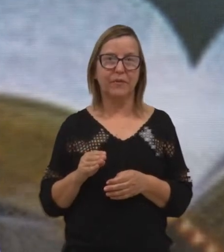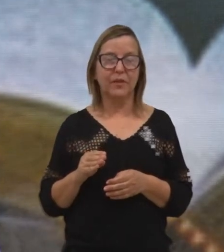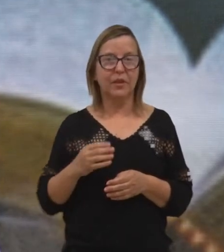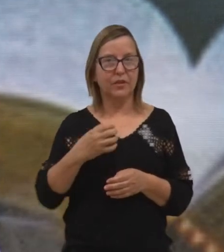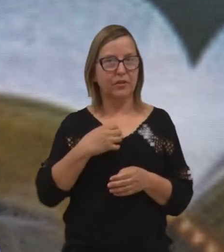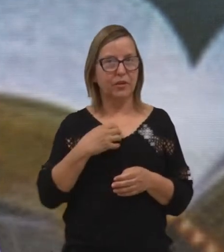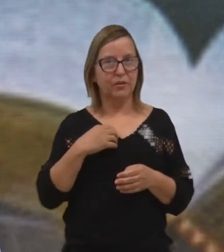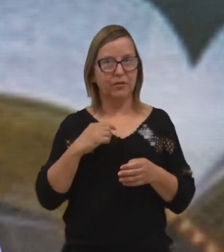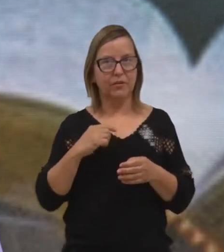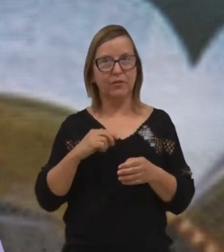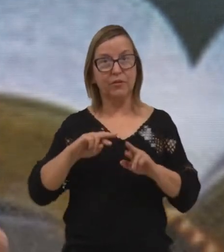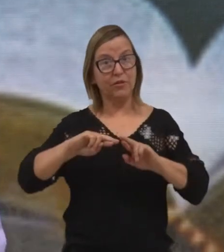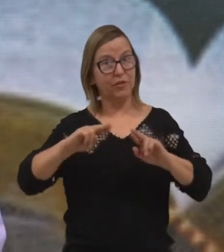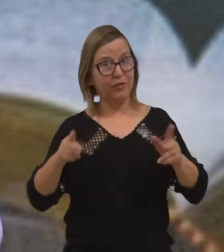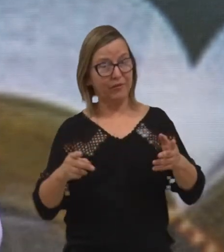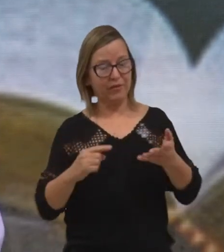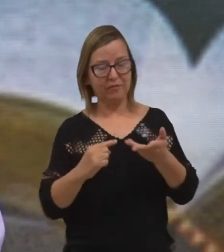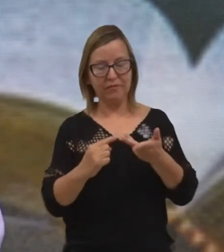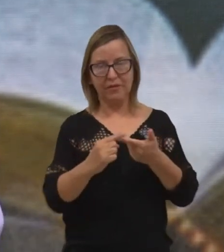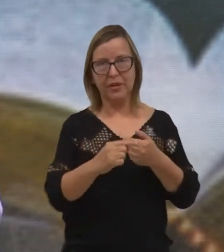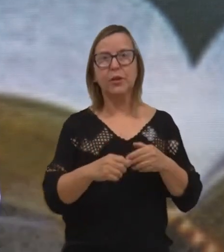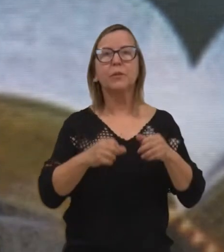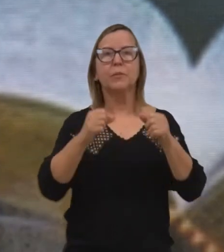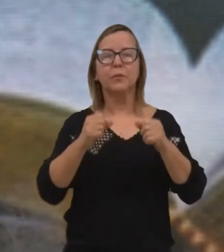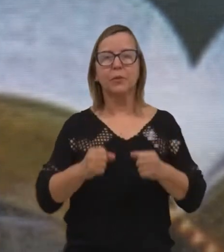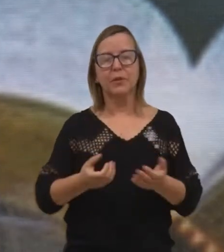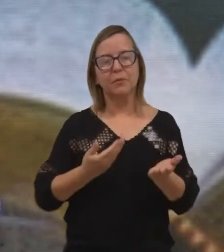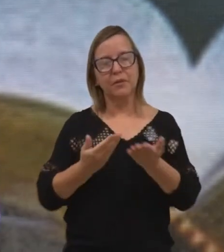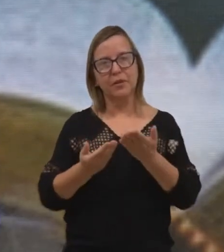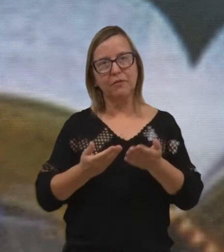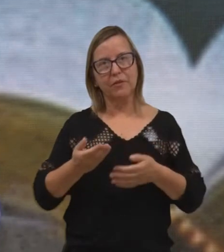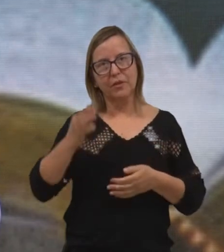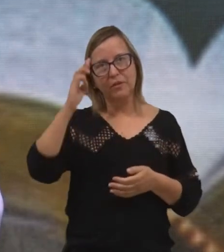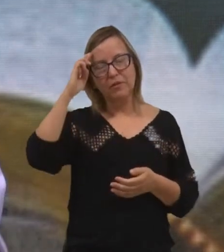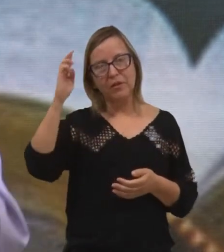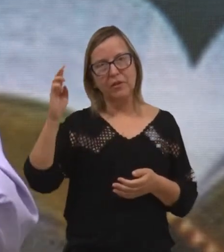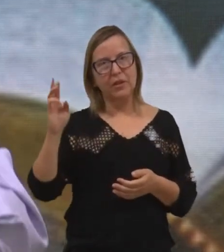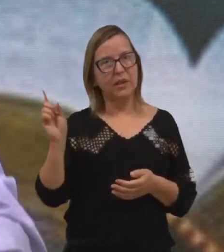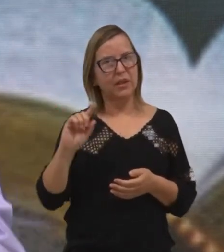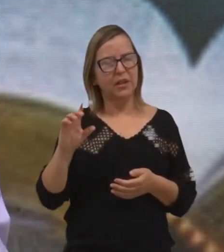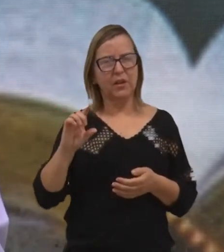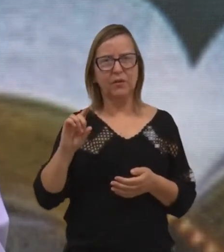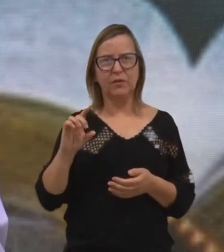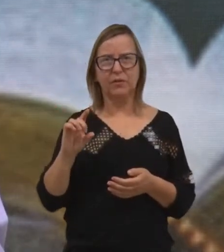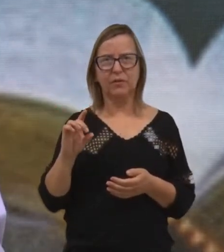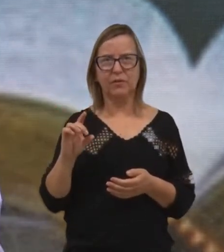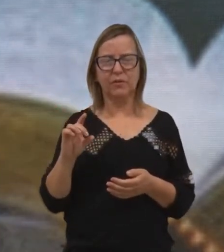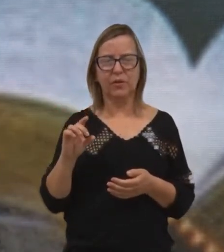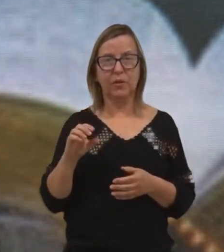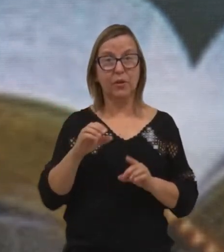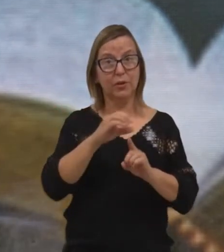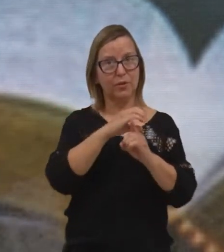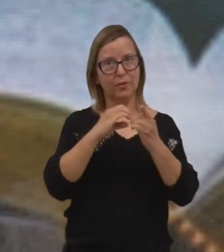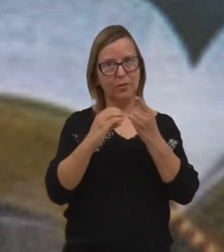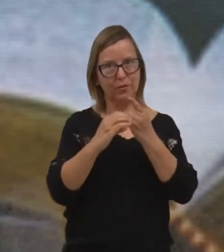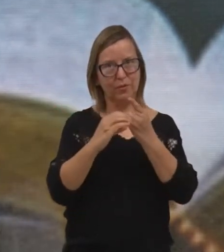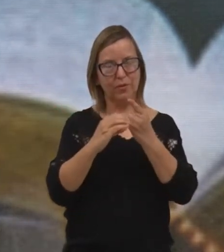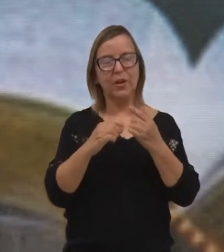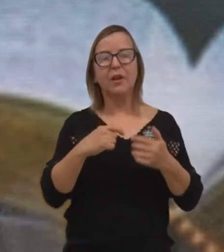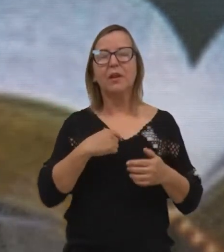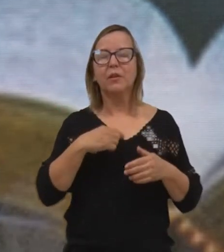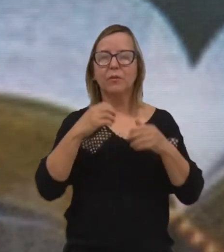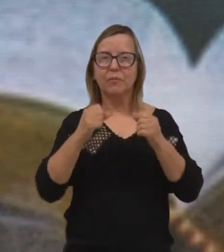podemos servir ao Senhor. E não especificamente, por exemplo, aqui no culto. Eu posso servir ao